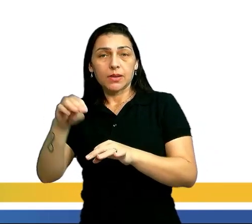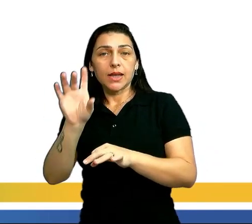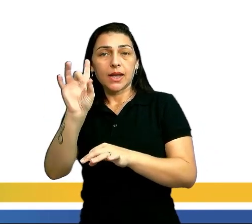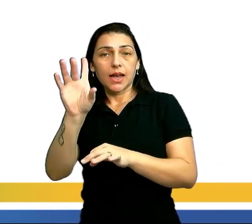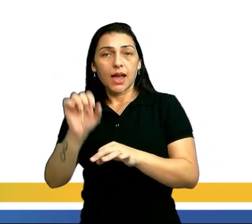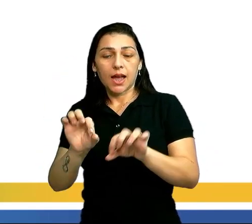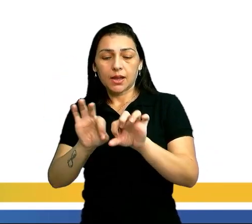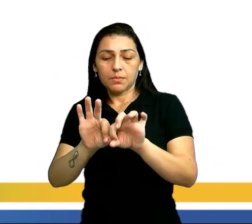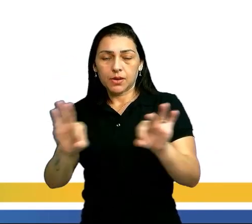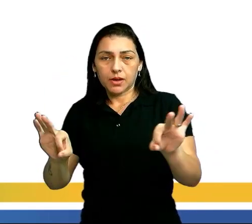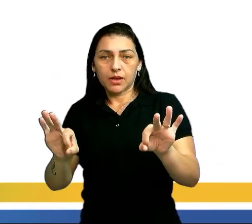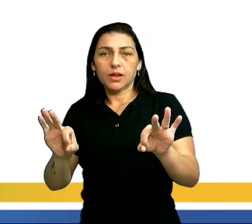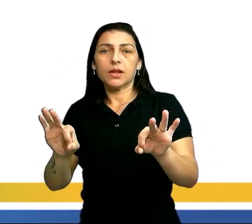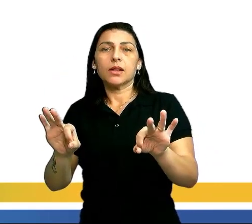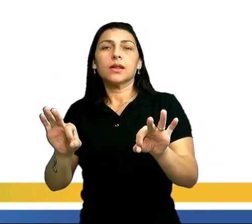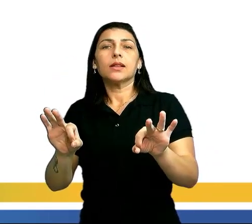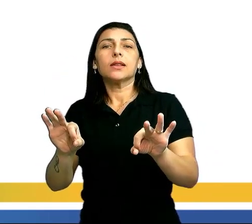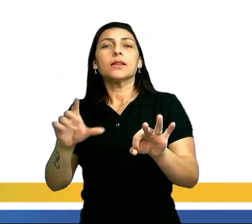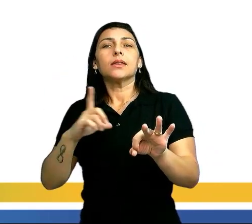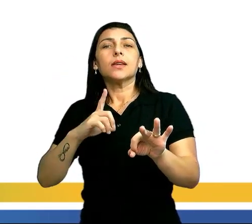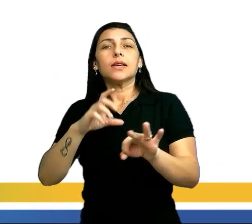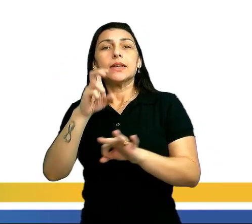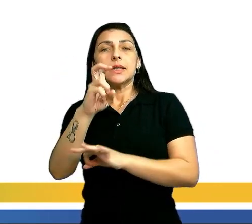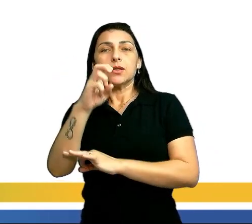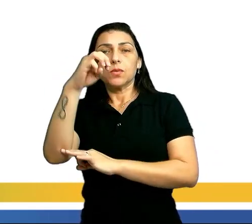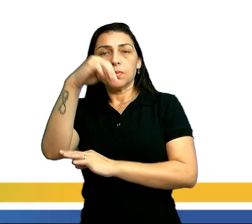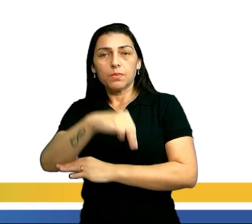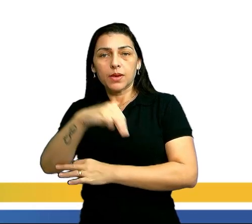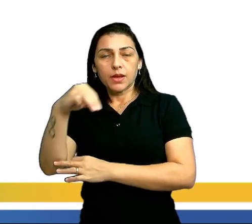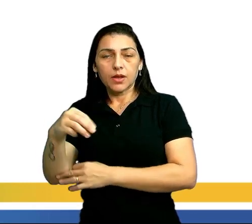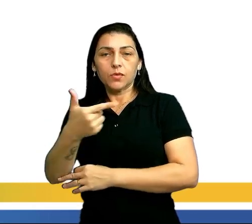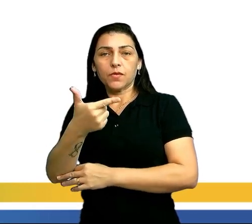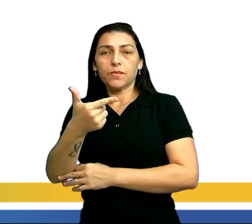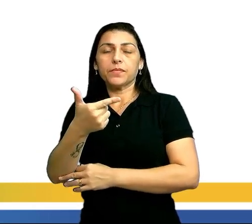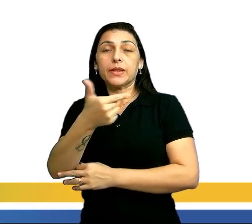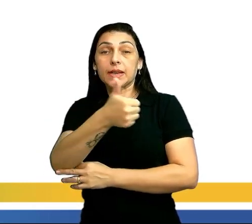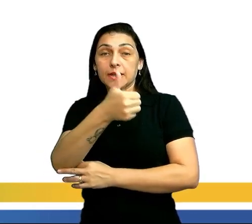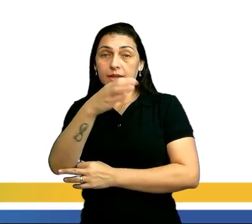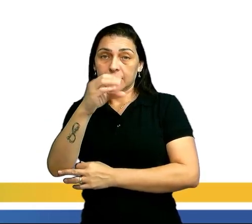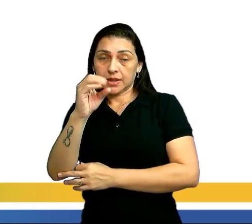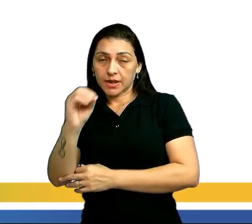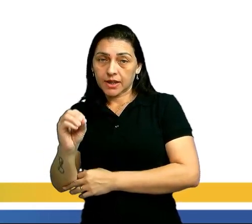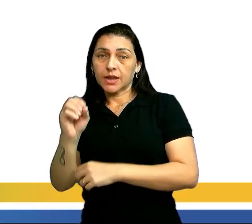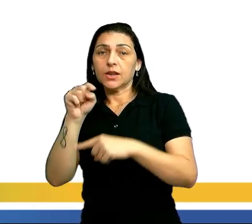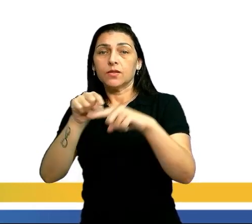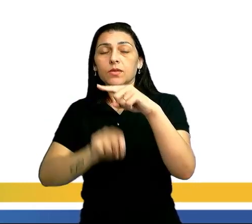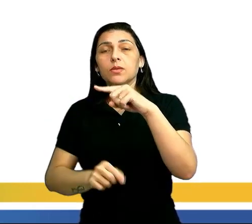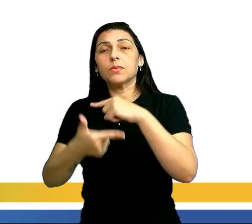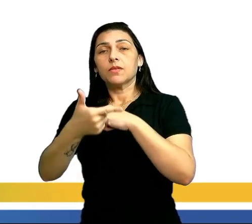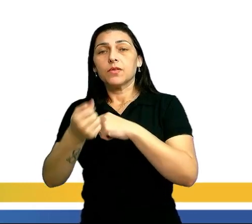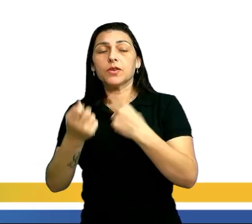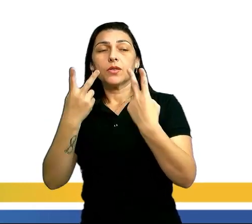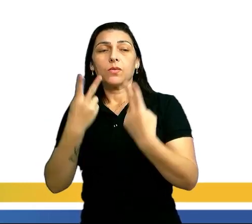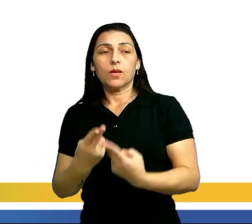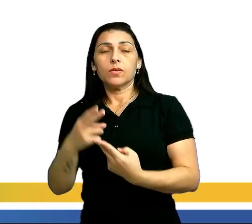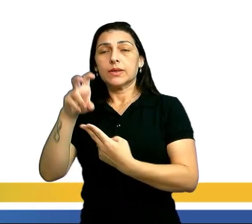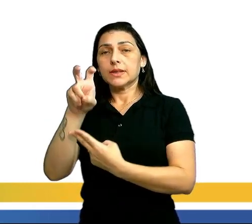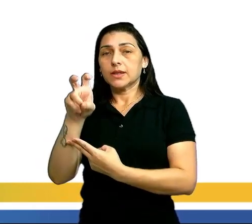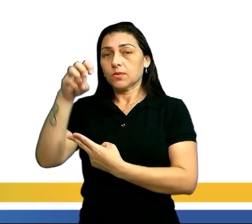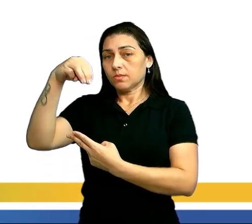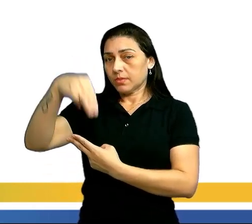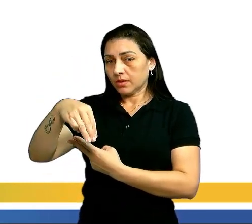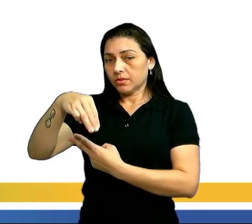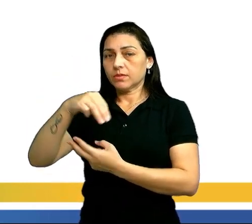cada mangueira mede 5 metros. 100 dividido para 20 igual a 5